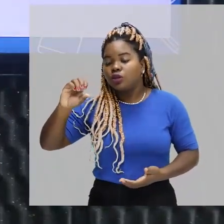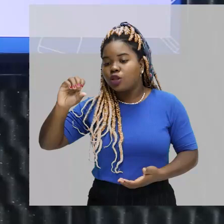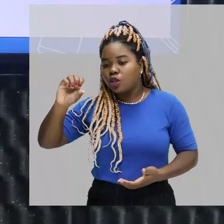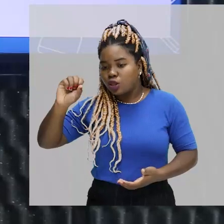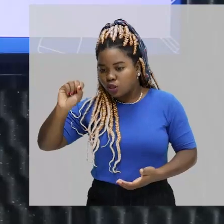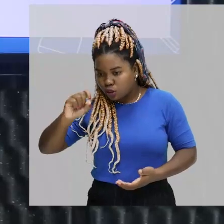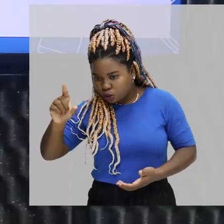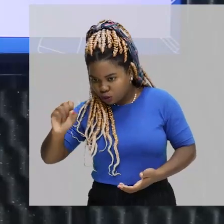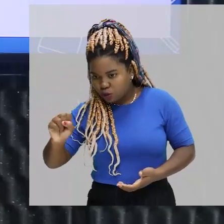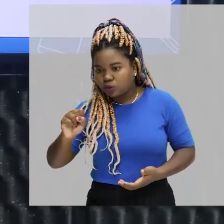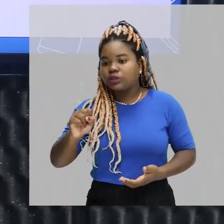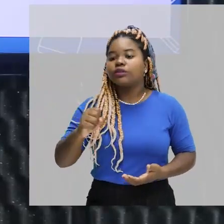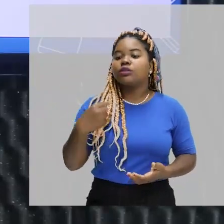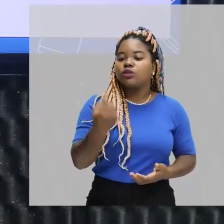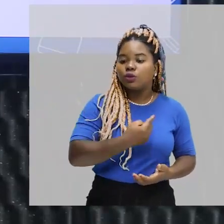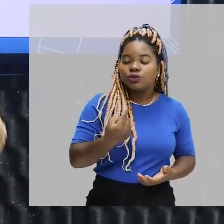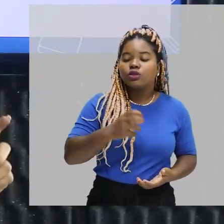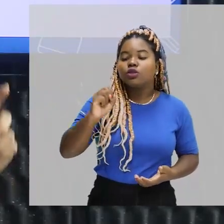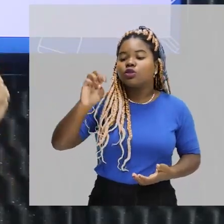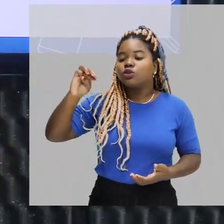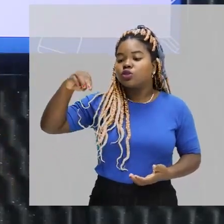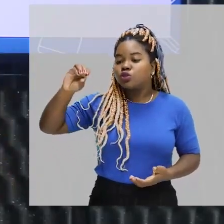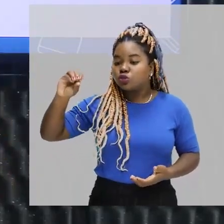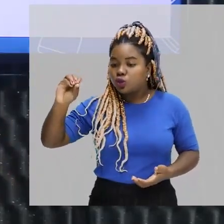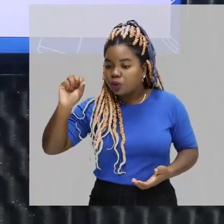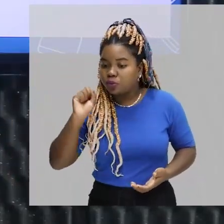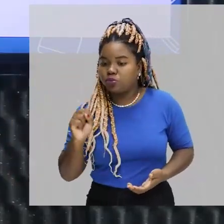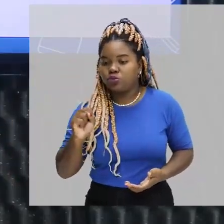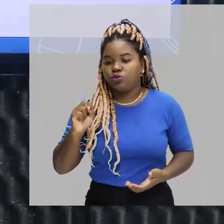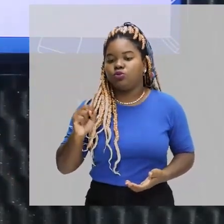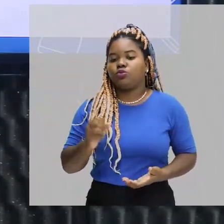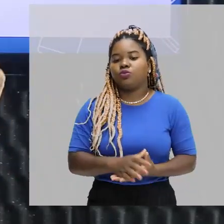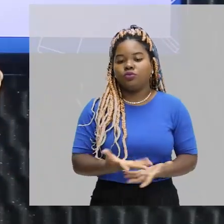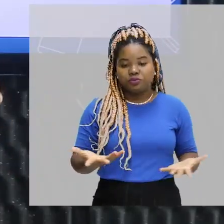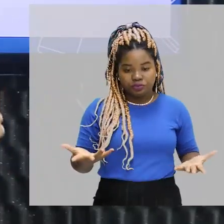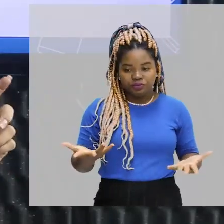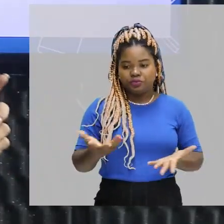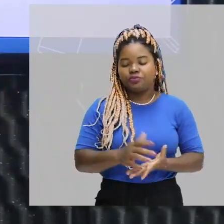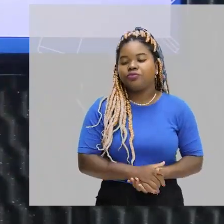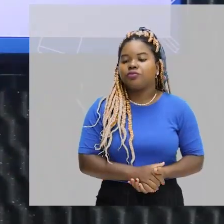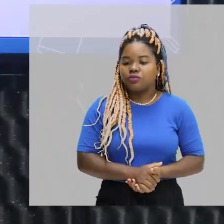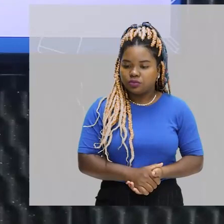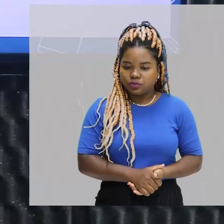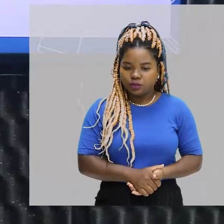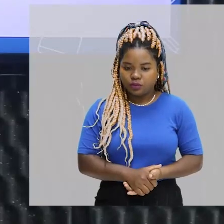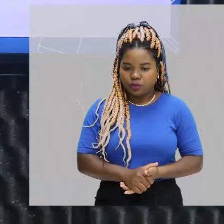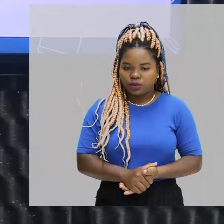a gramática normativa está errado. Está